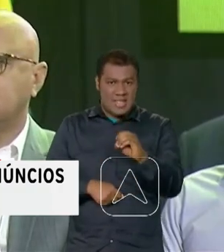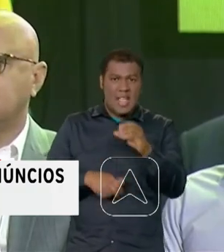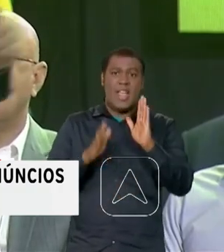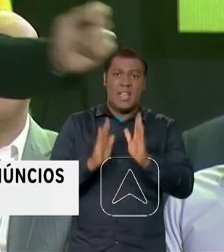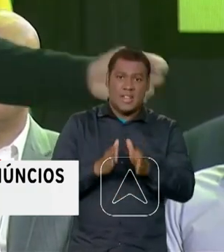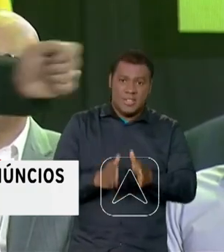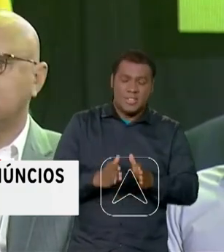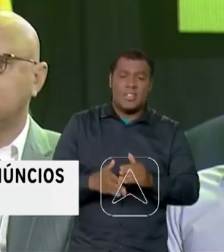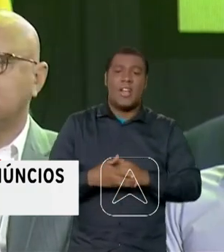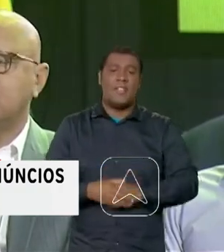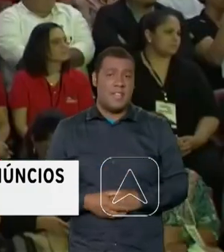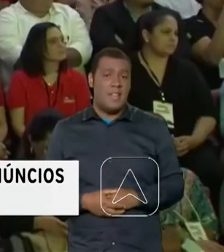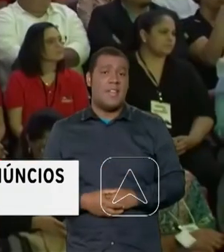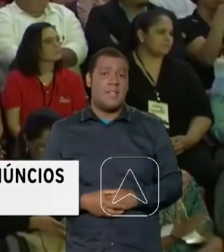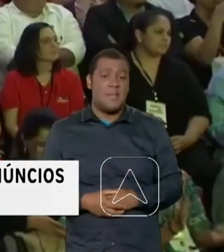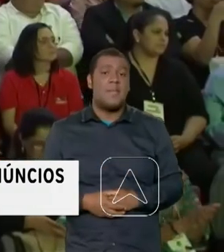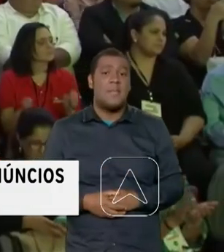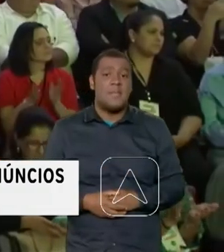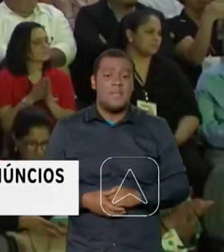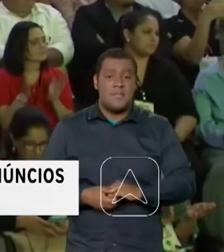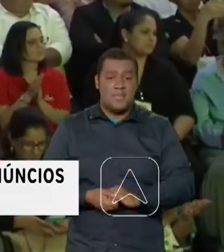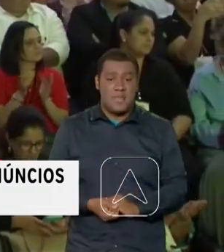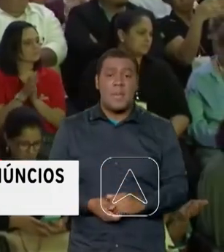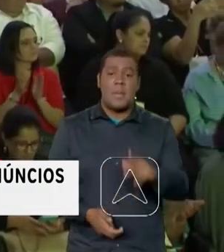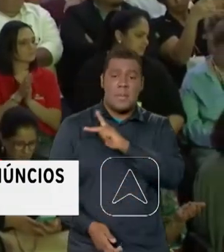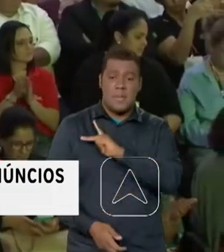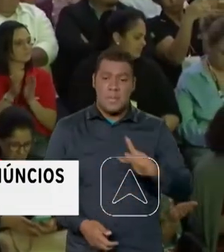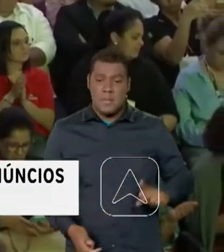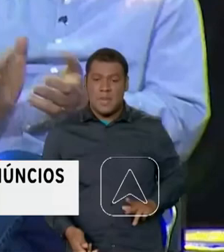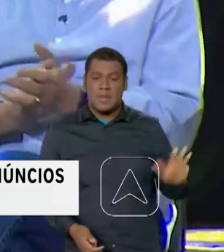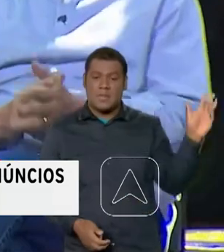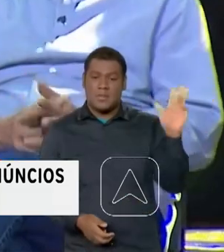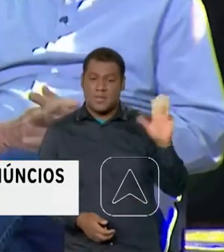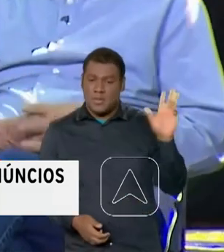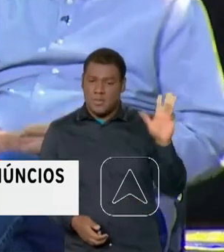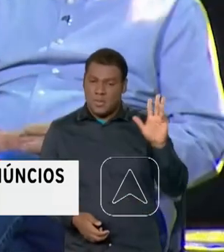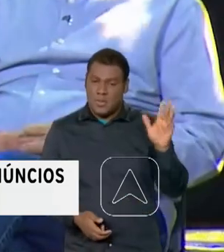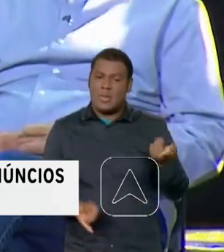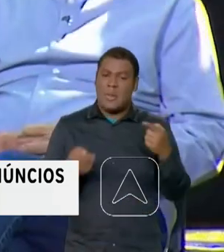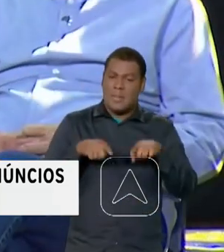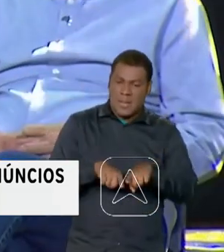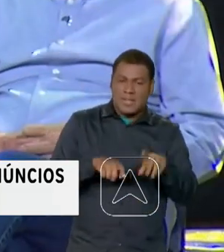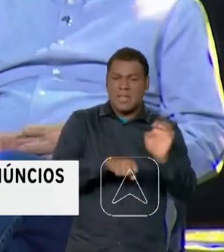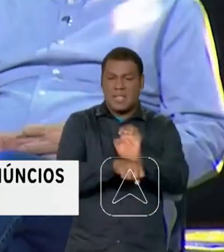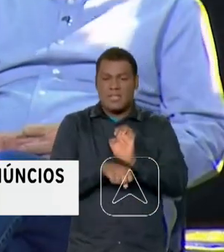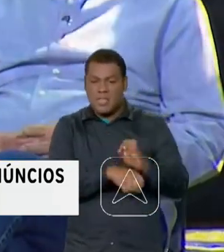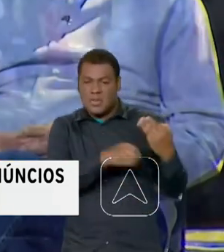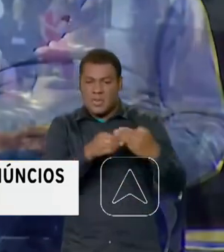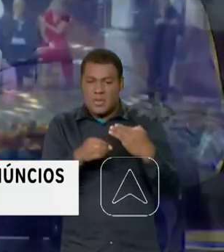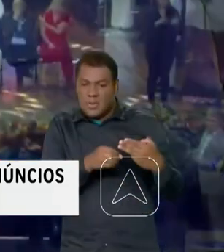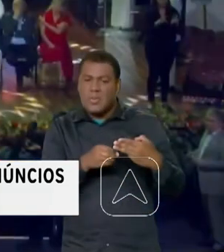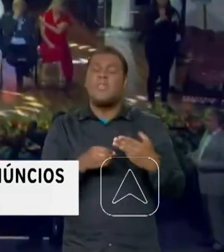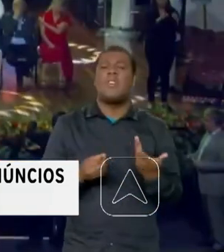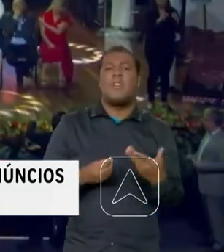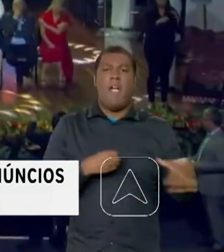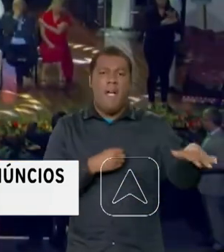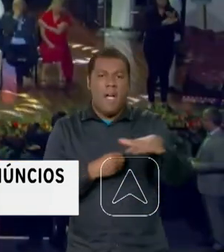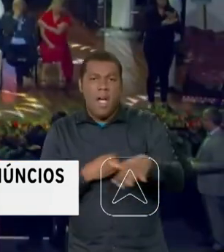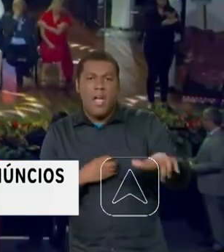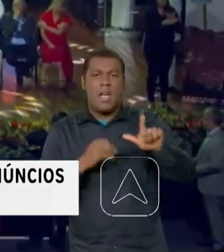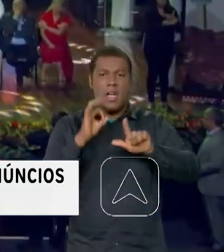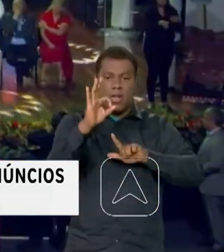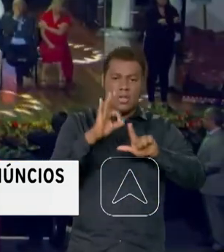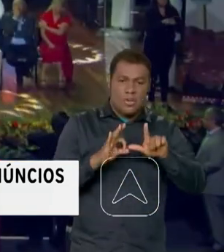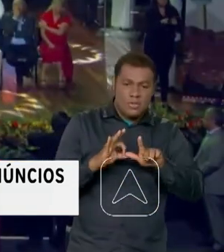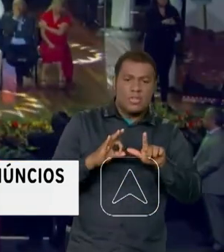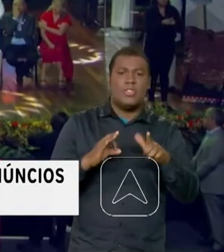Lula em parceria com o Governo do Estado e com os municípios área de logística infraestrutura das cidades infraestrutura